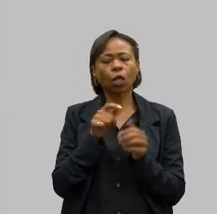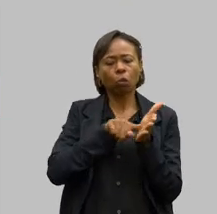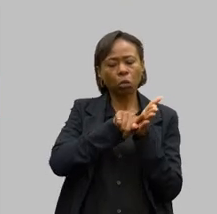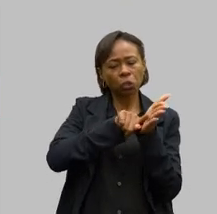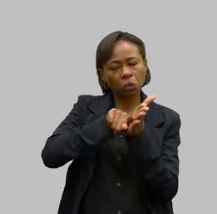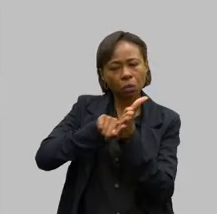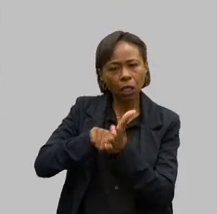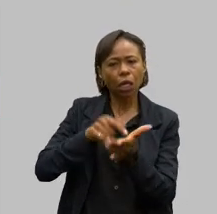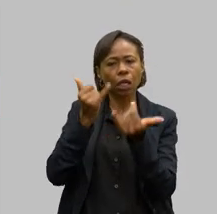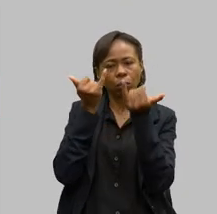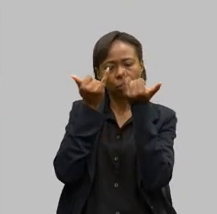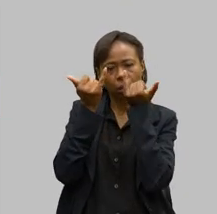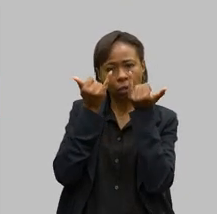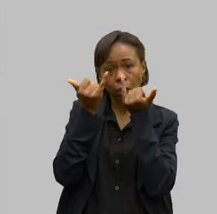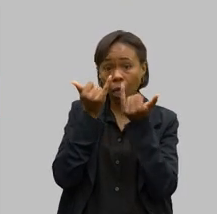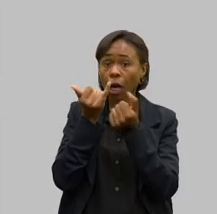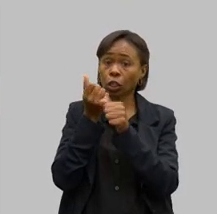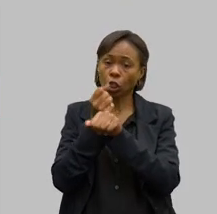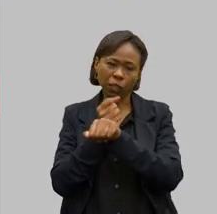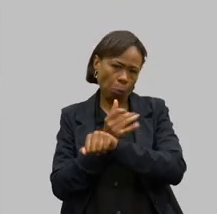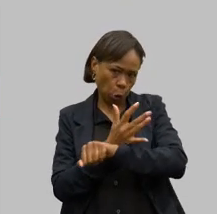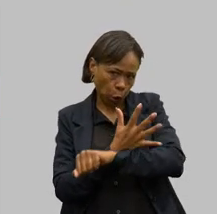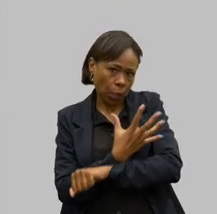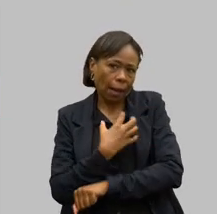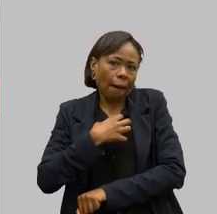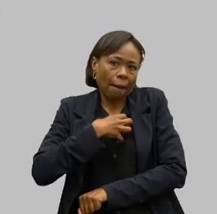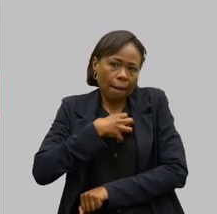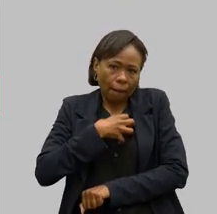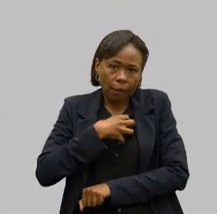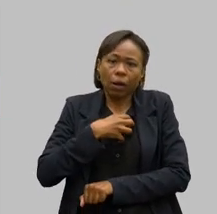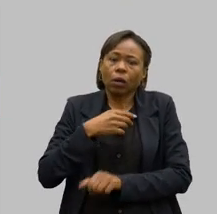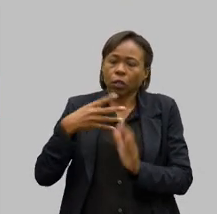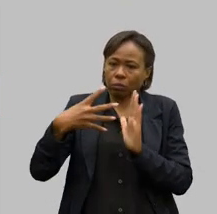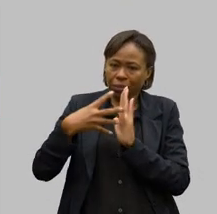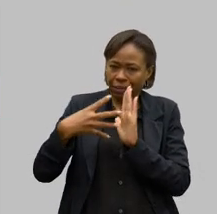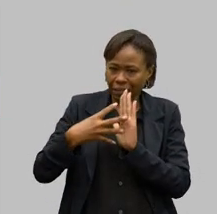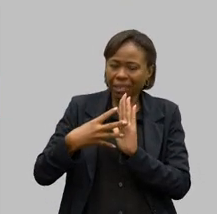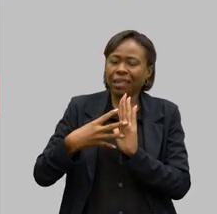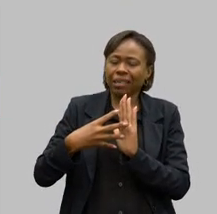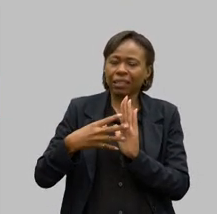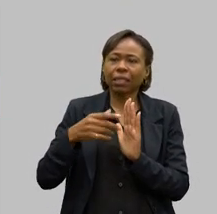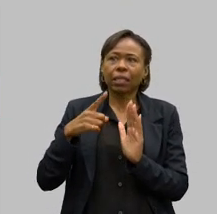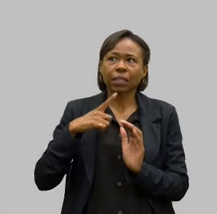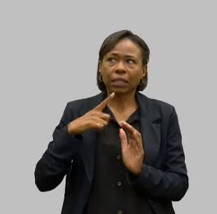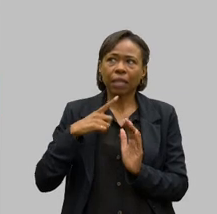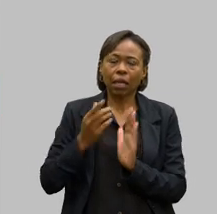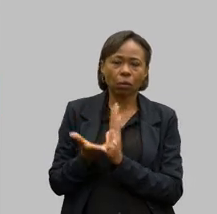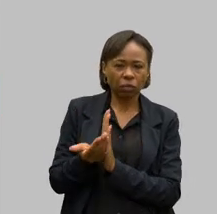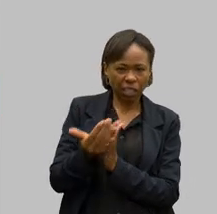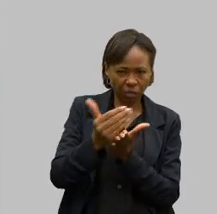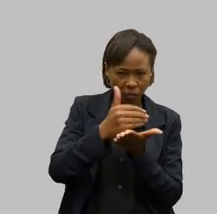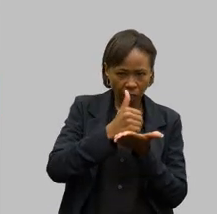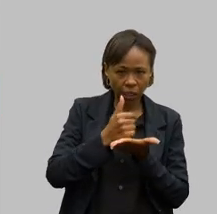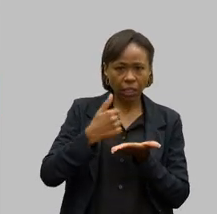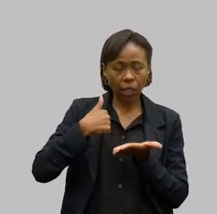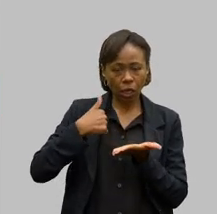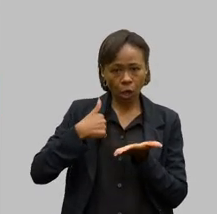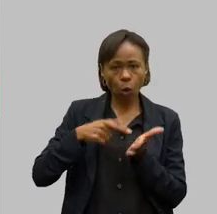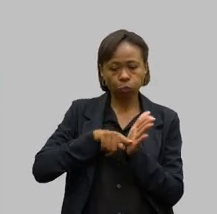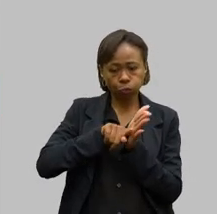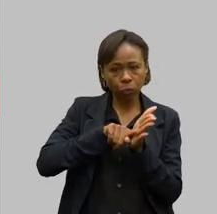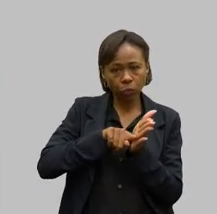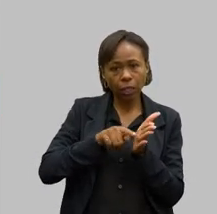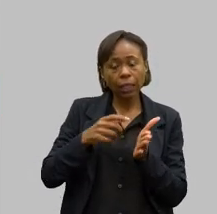questionário socioemocional também que aplicamos e que trouxe um dado interessante em uma pequena análise que eu fiz, que a